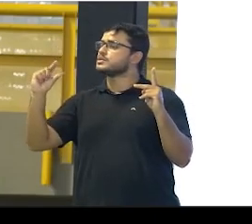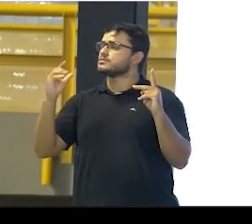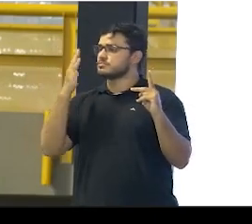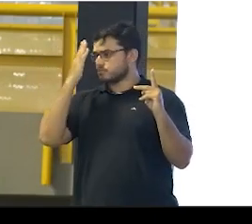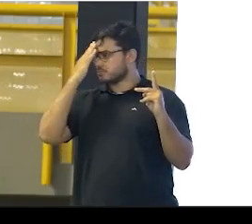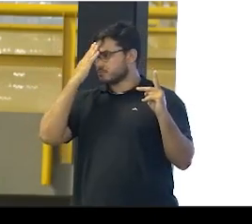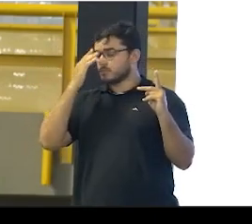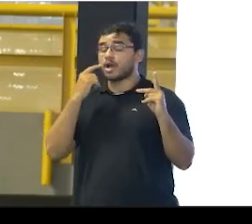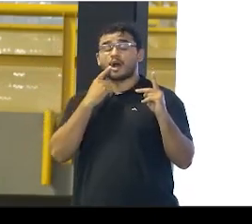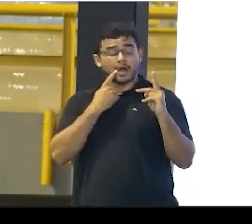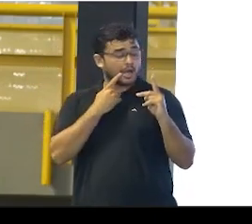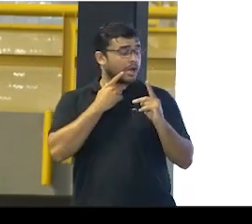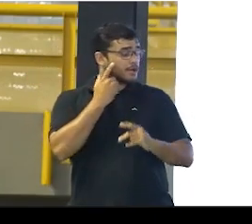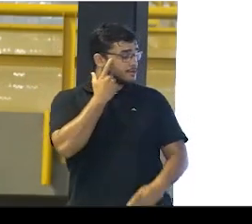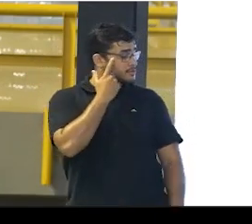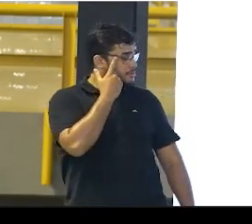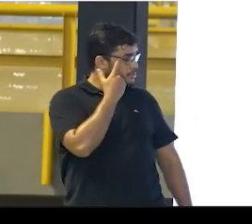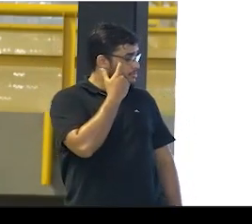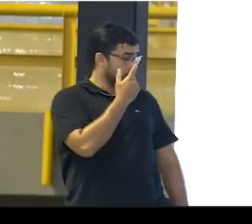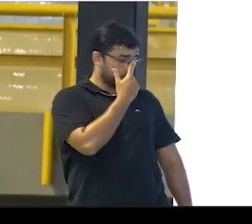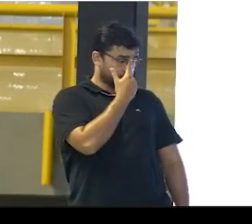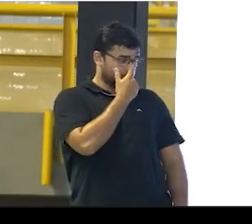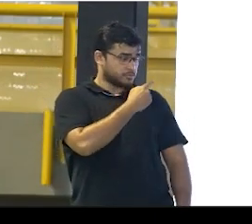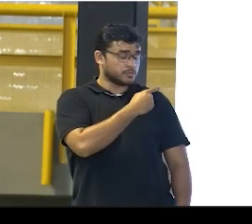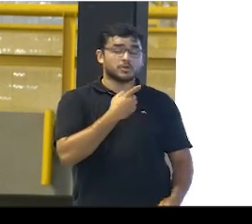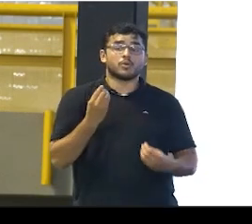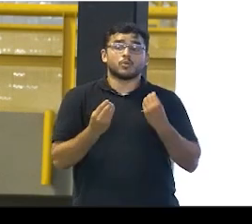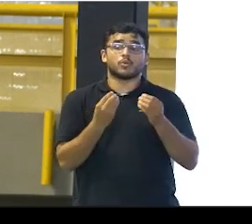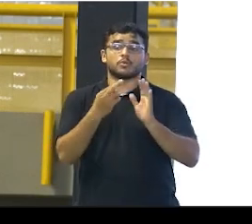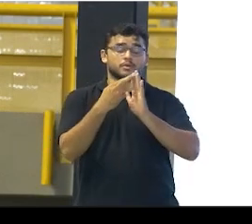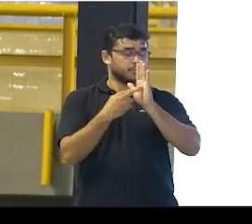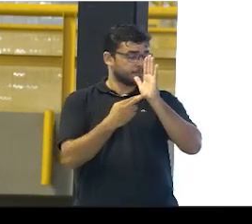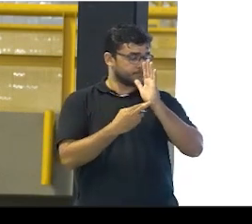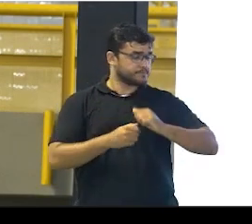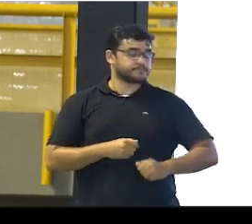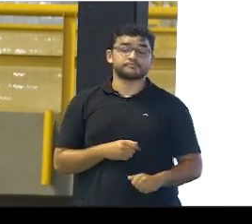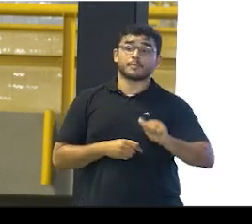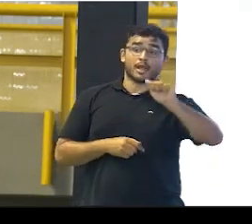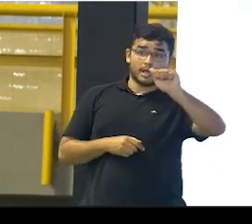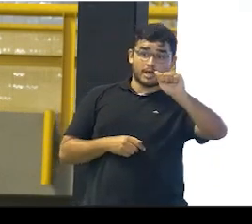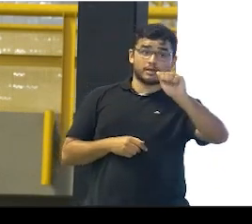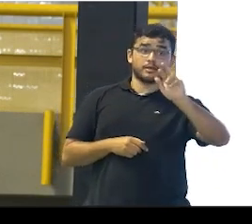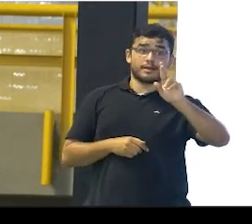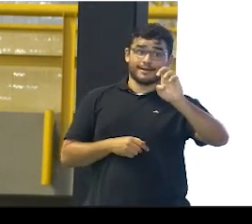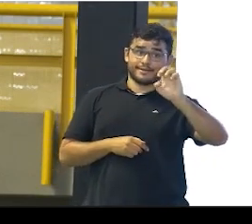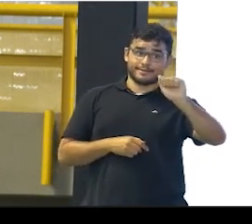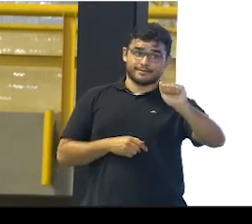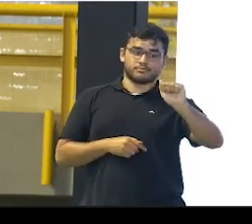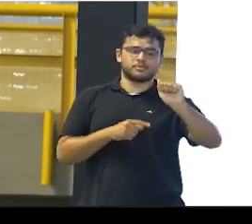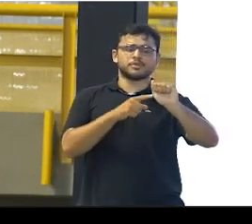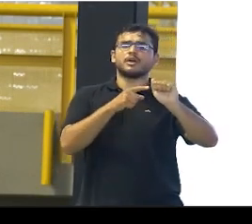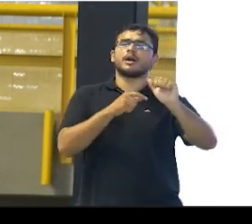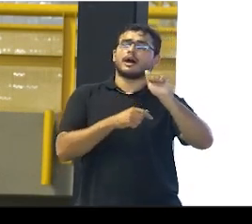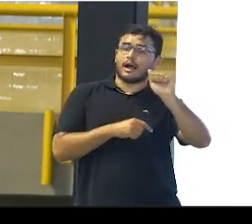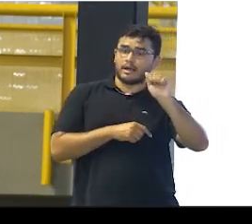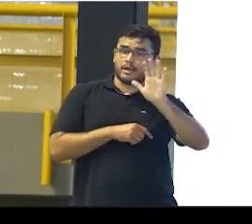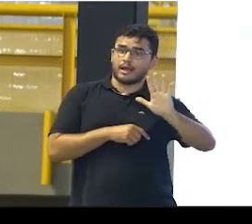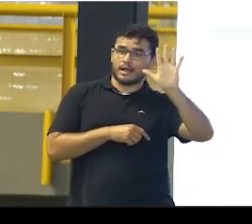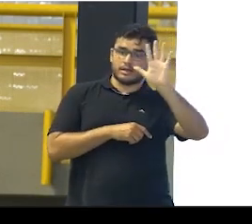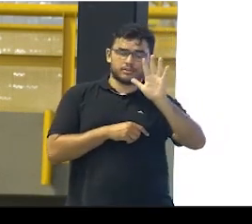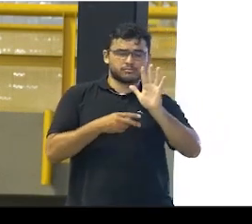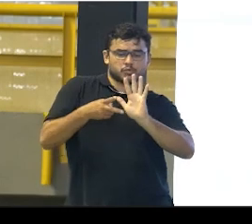uma curiosidade. Vocês sabiam que, devia até ter colocado esse desenho. Vocês sabiam, por exemplo,